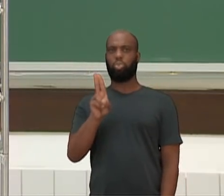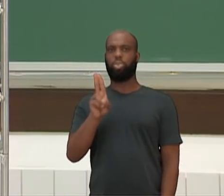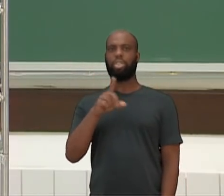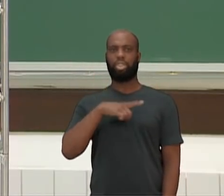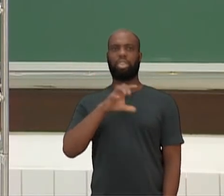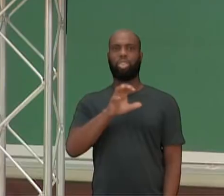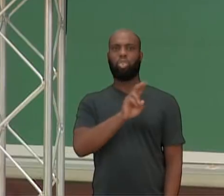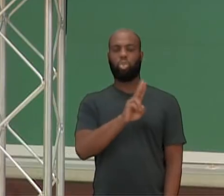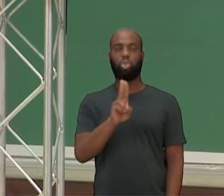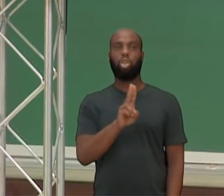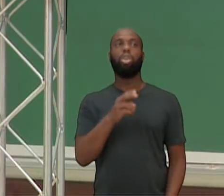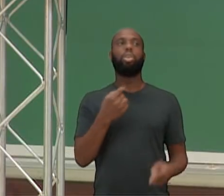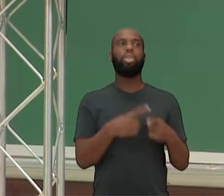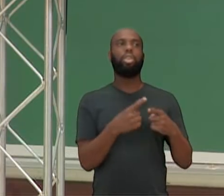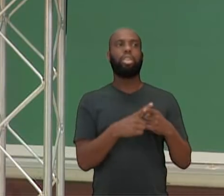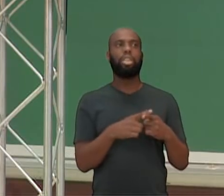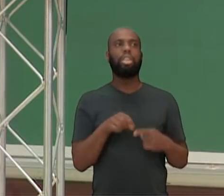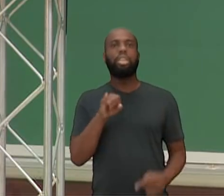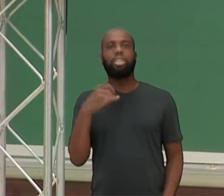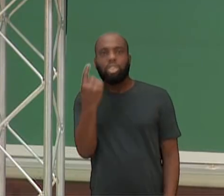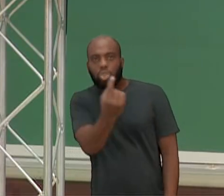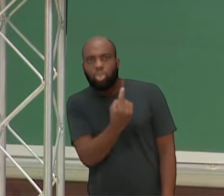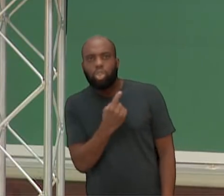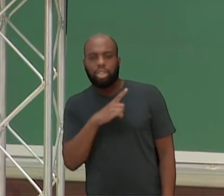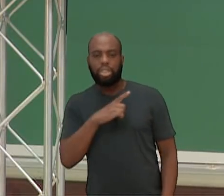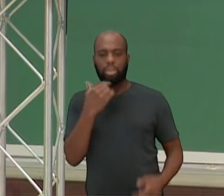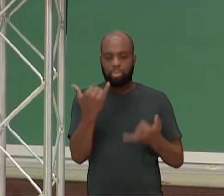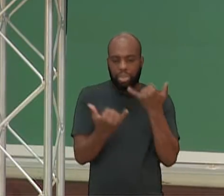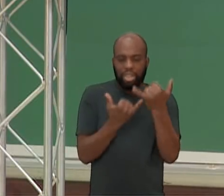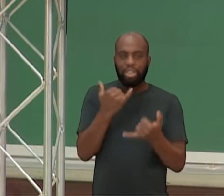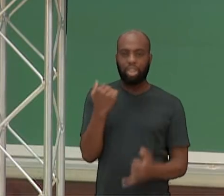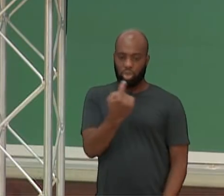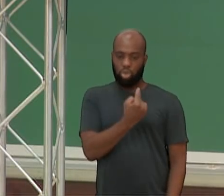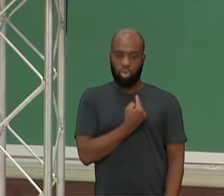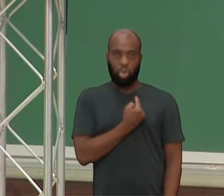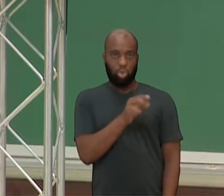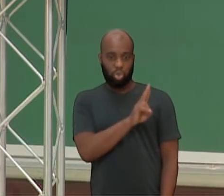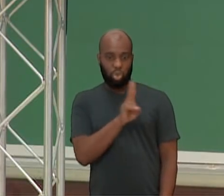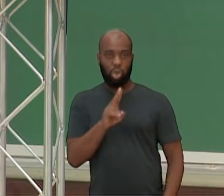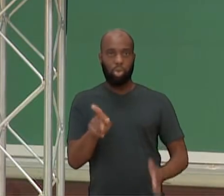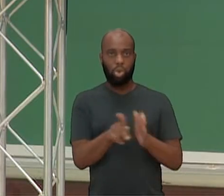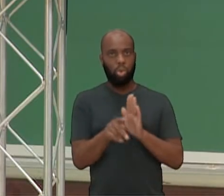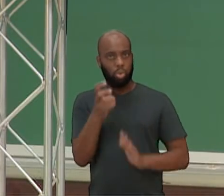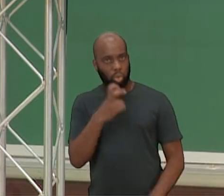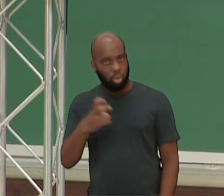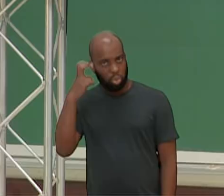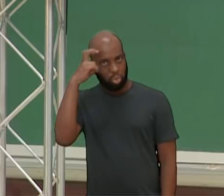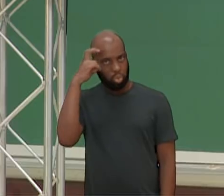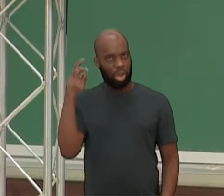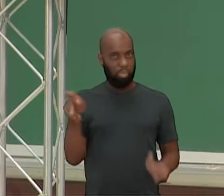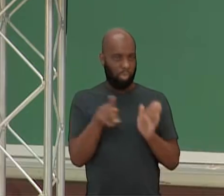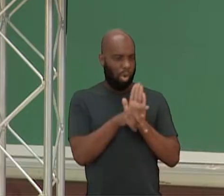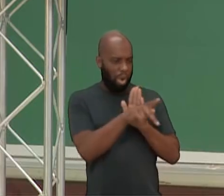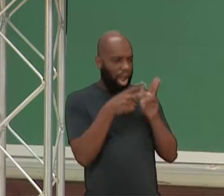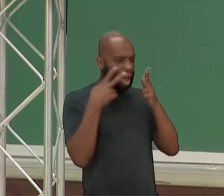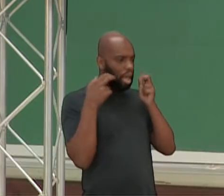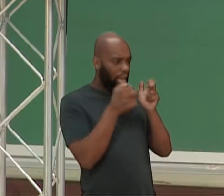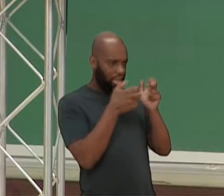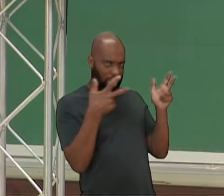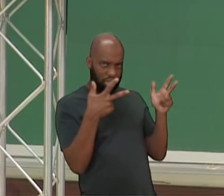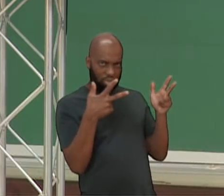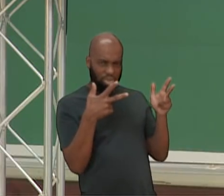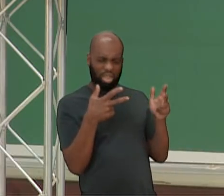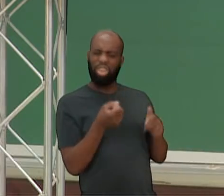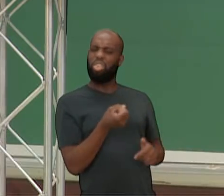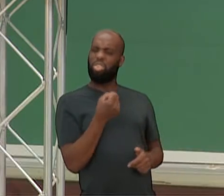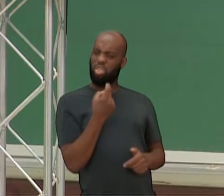esse nome. Tanto que, se a gente leva alguma brincadeira com o nosso nome lá para a cultura indígena, eles vão achar estranho também. Falei, nossa, essa brincadeira